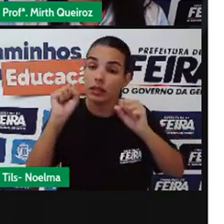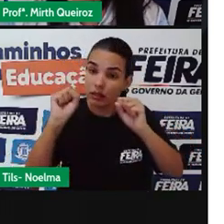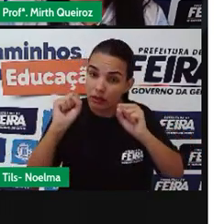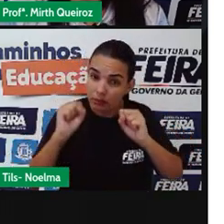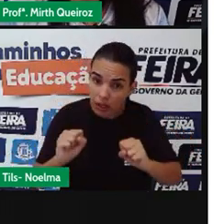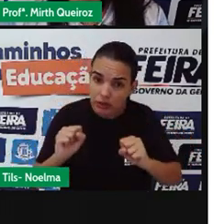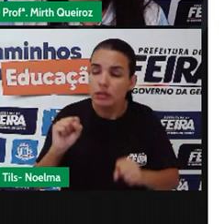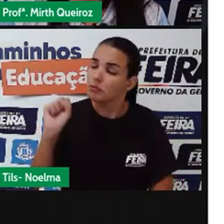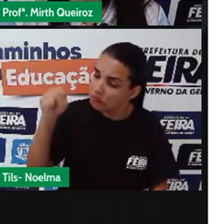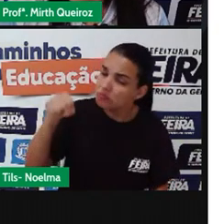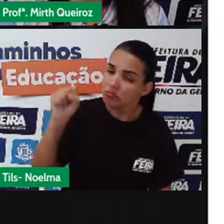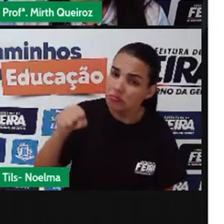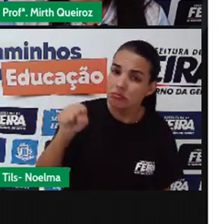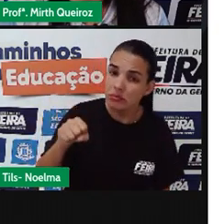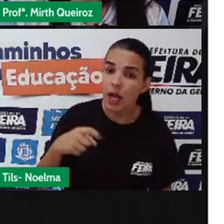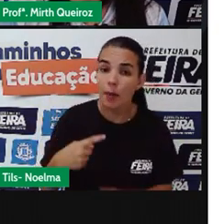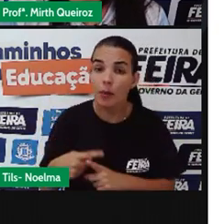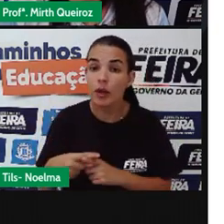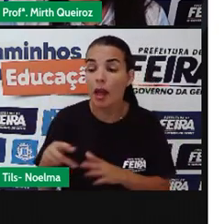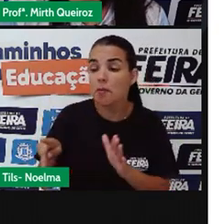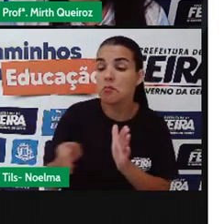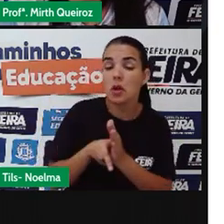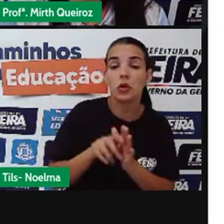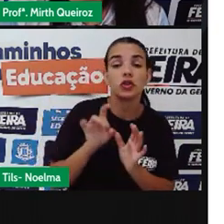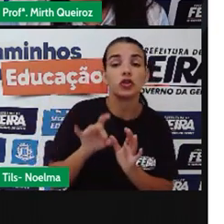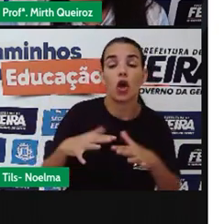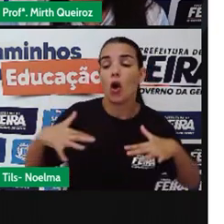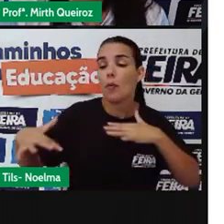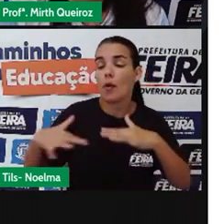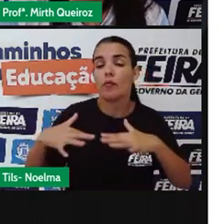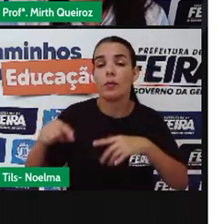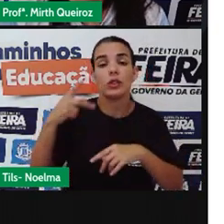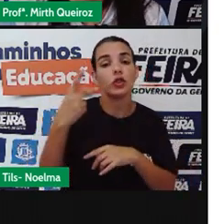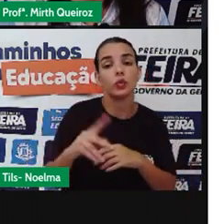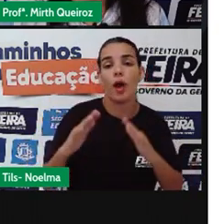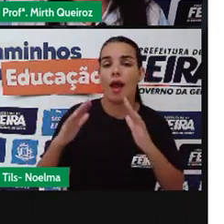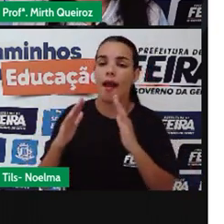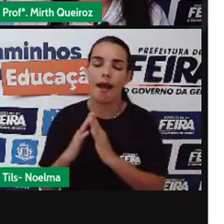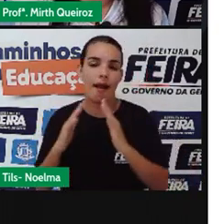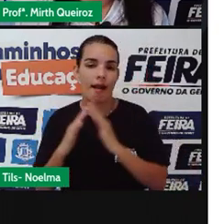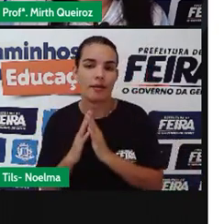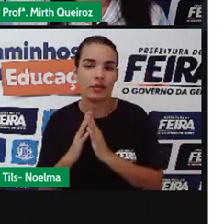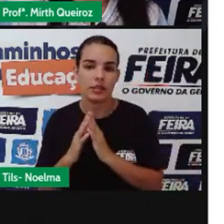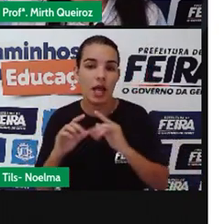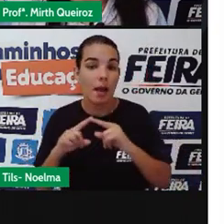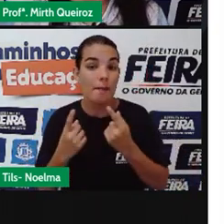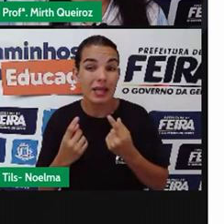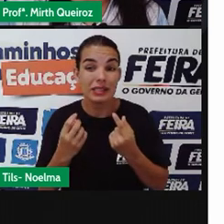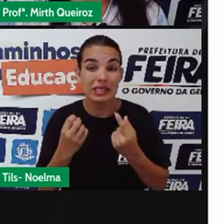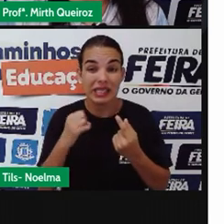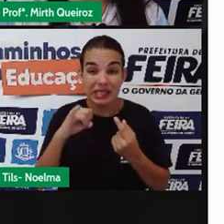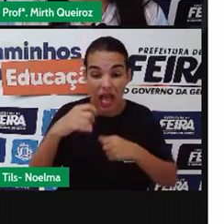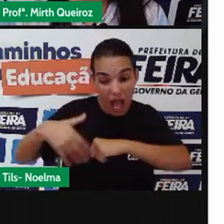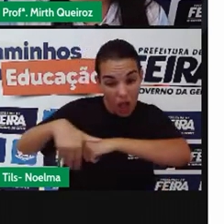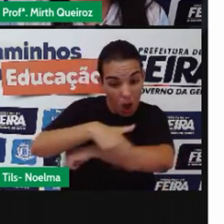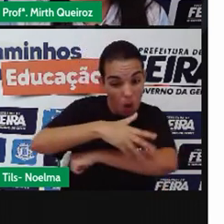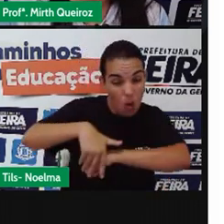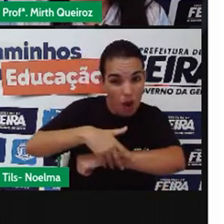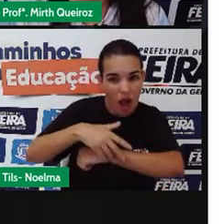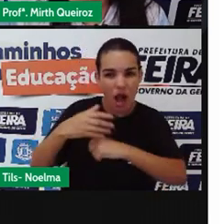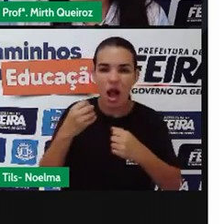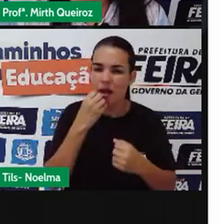e olha o que é um lugar que não é organizado é boa tarde mãe em lugares movimentados